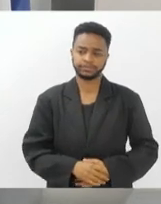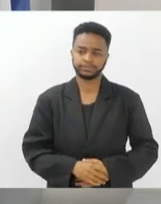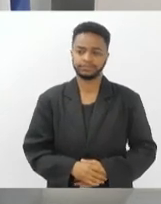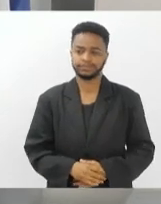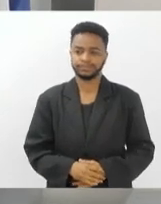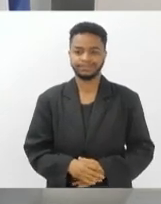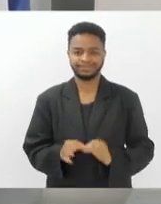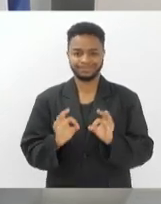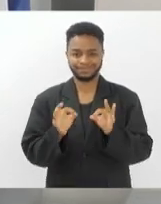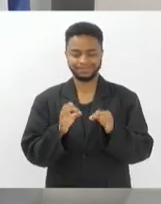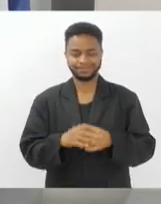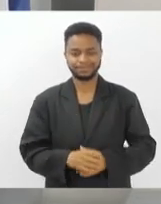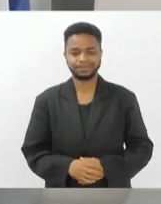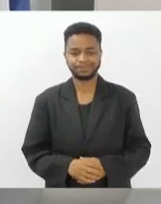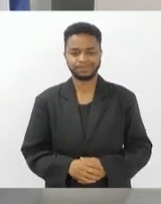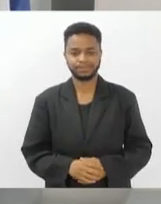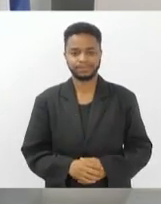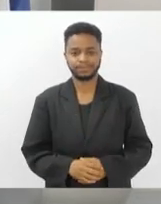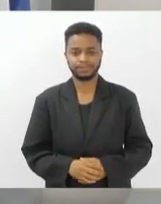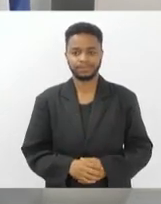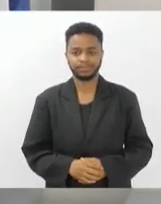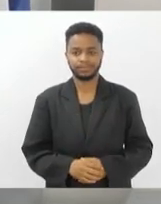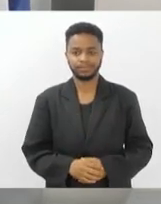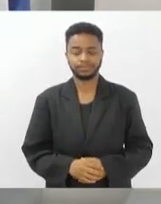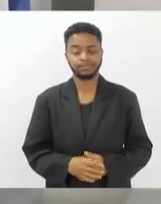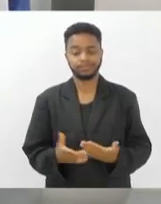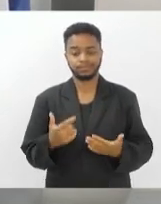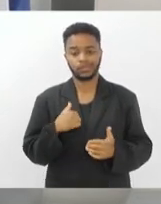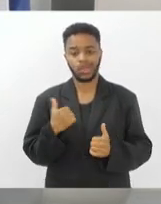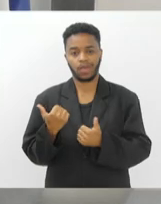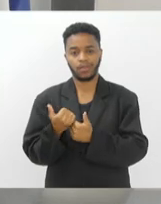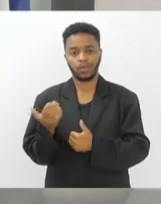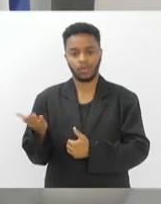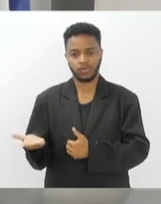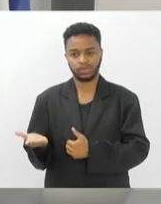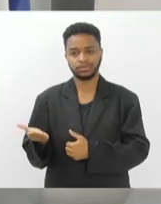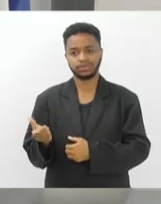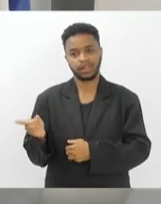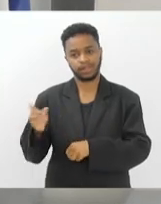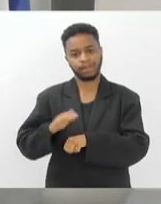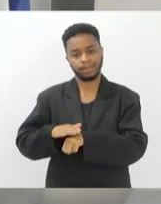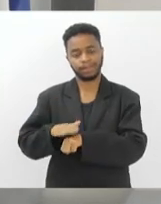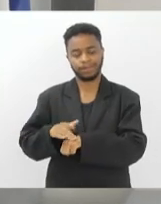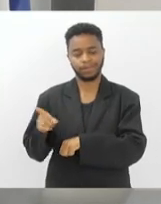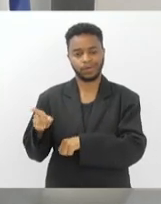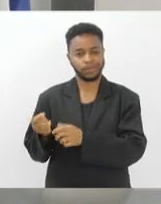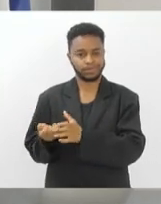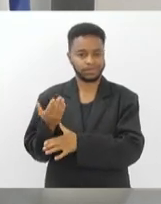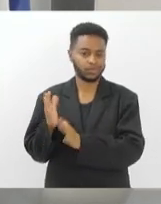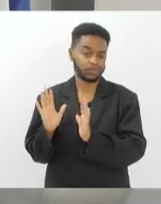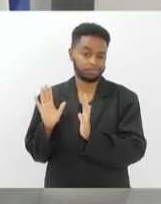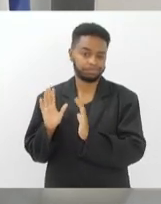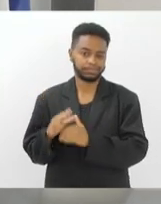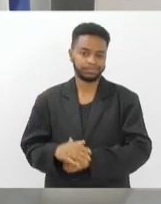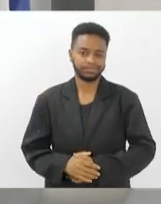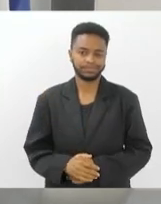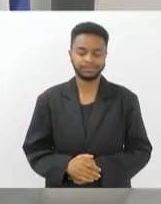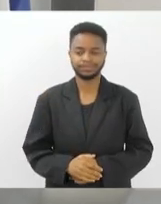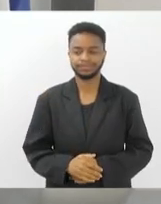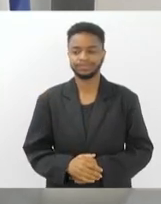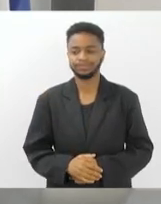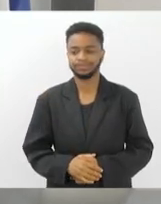Tá certo, tá no mínimo. Advogo para Vossa Excelência. Vossa Excelência me ajudou no anterior. Mole,